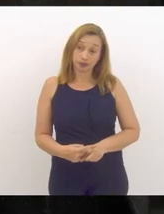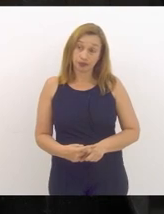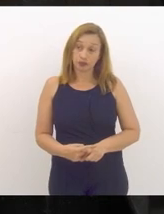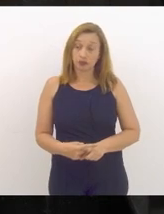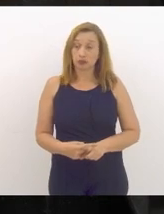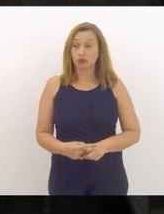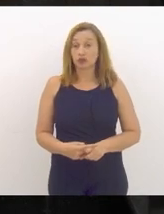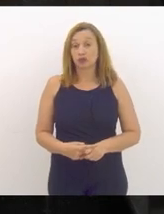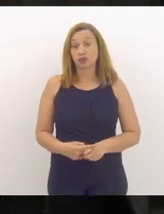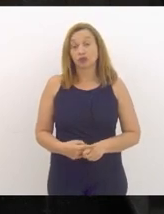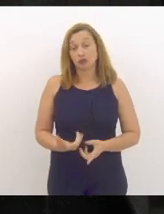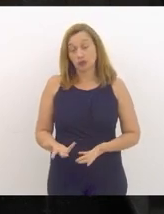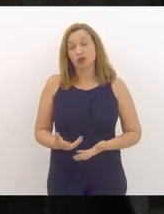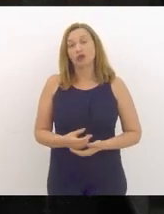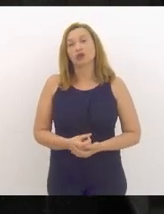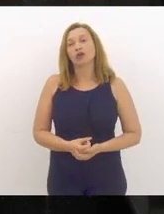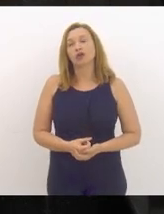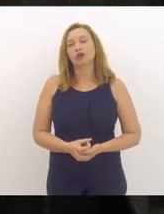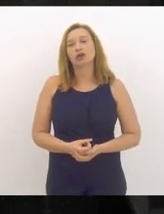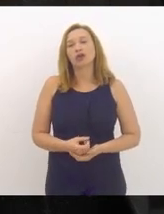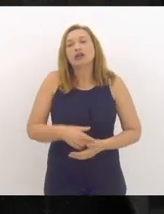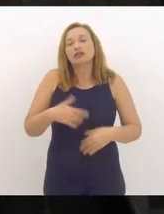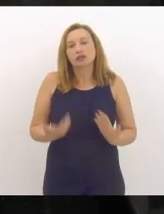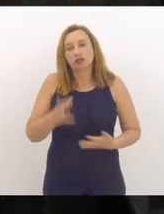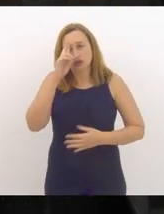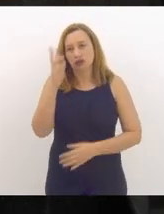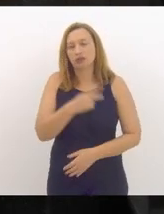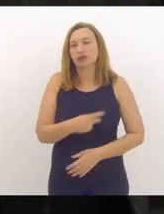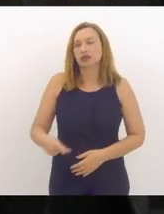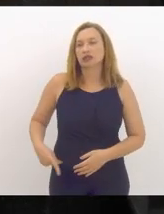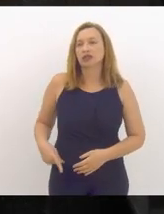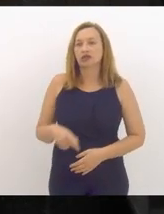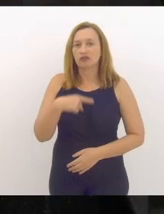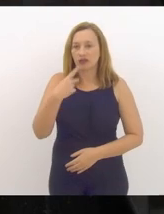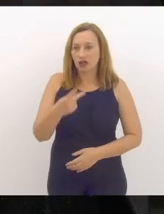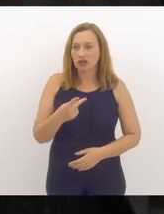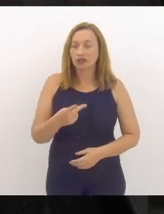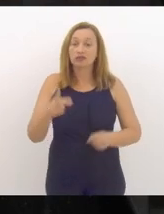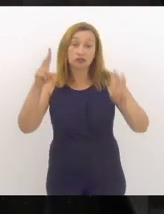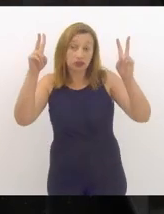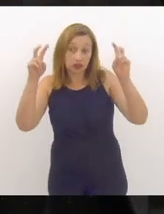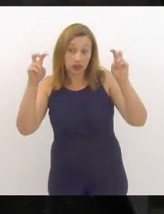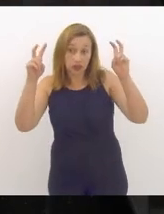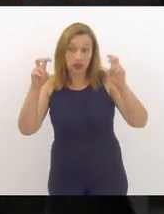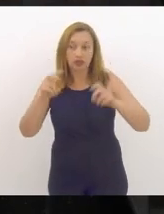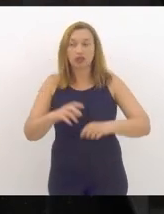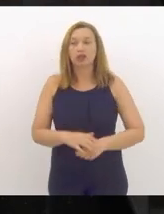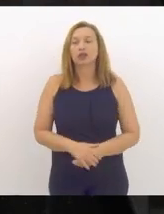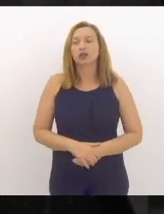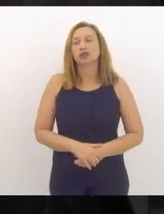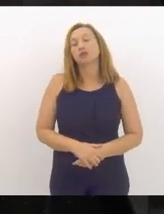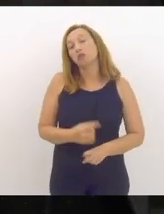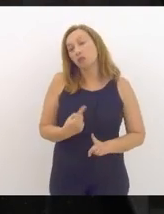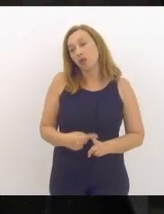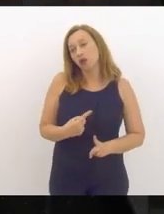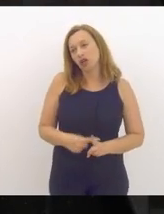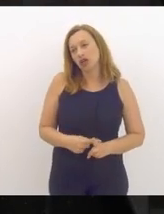inúmeras. Então, senhora presidente, queria aqui fazer menção a esse tema,